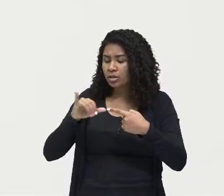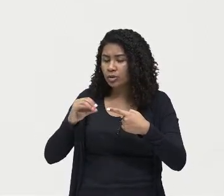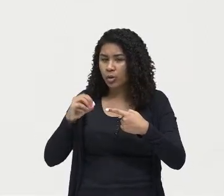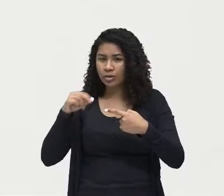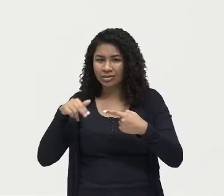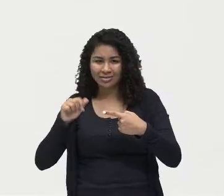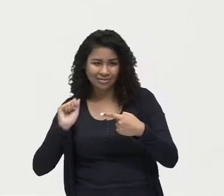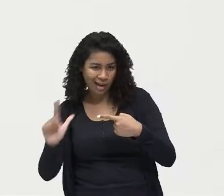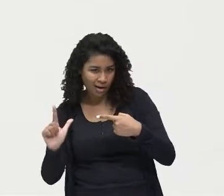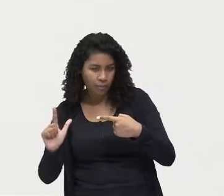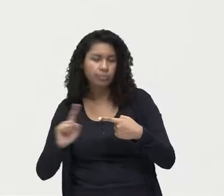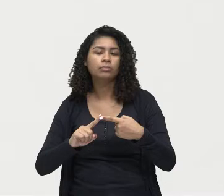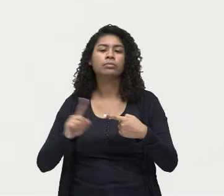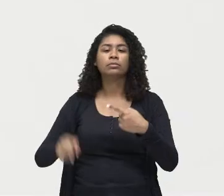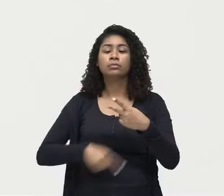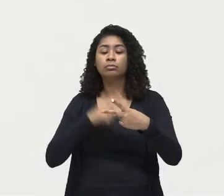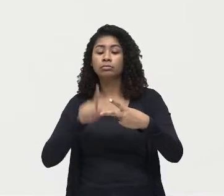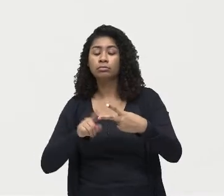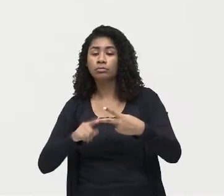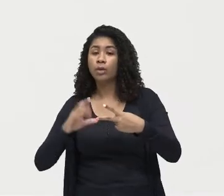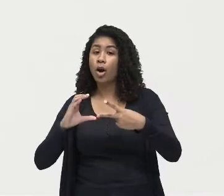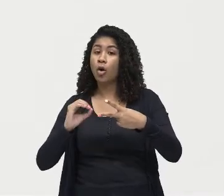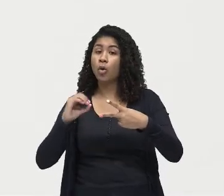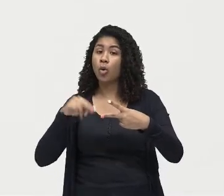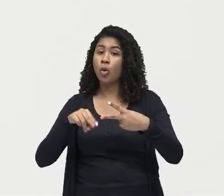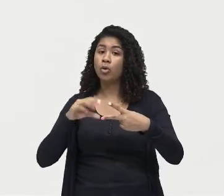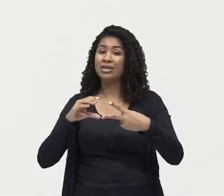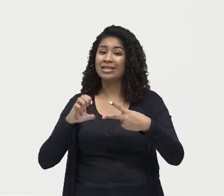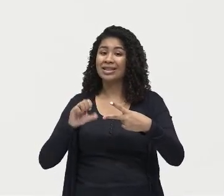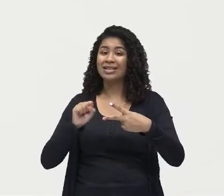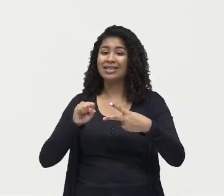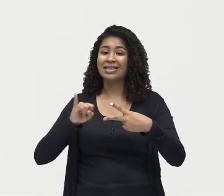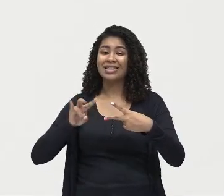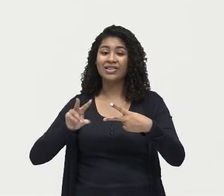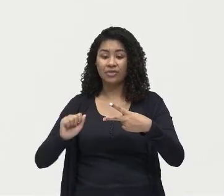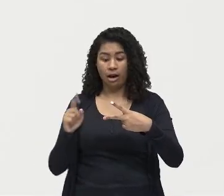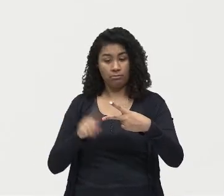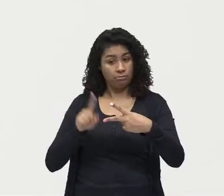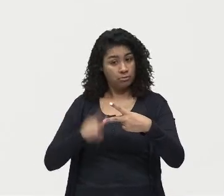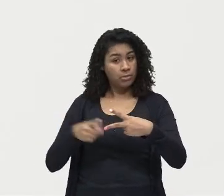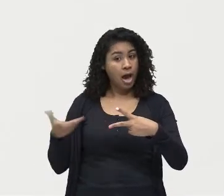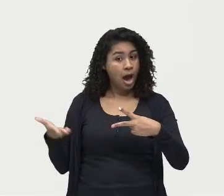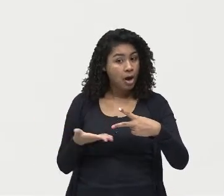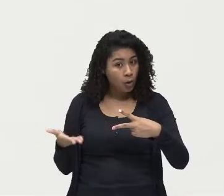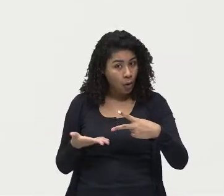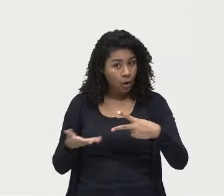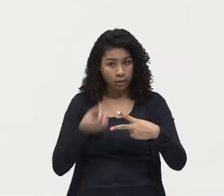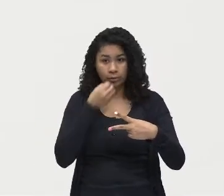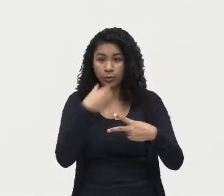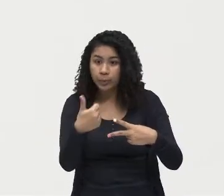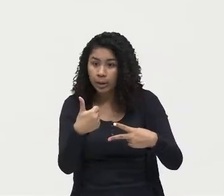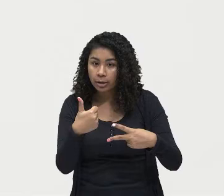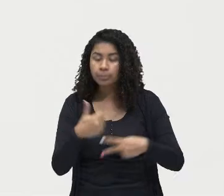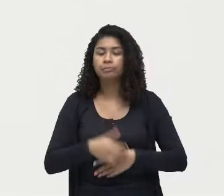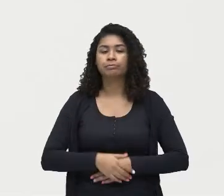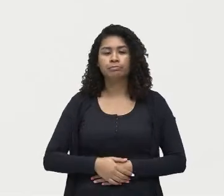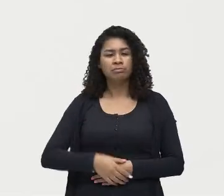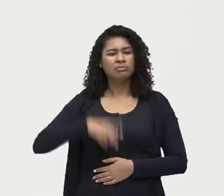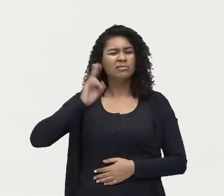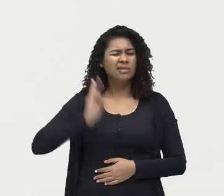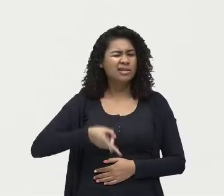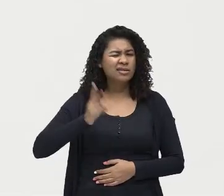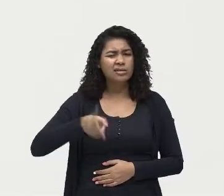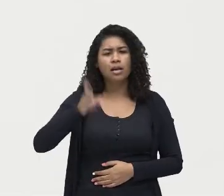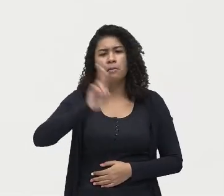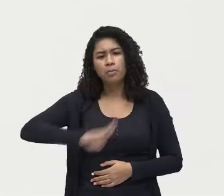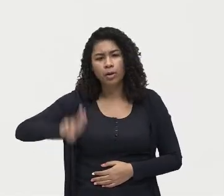Ei, atenção! Condicional indica uma condição. Nós, com muita frequência nas condicionais,